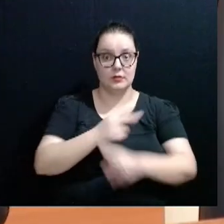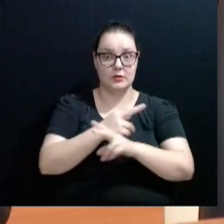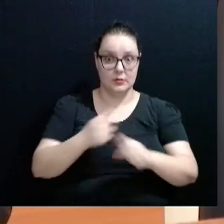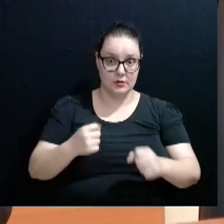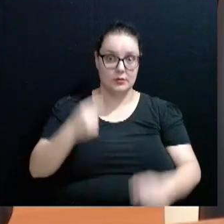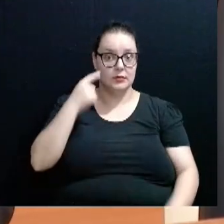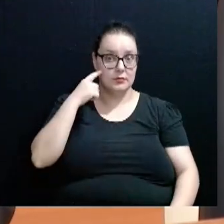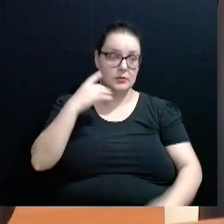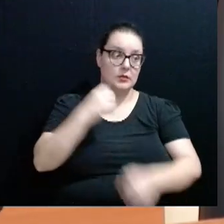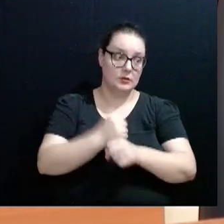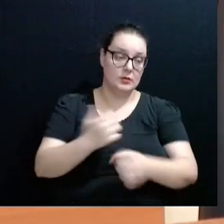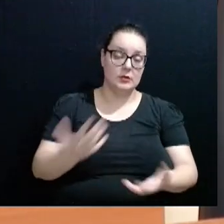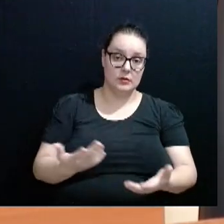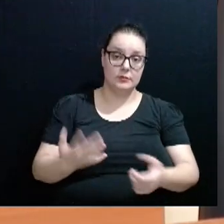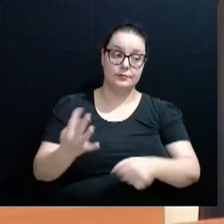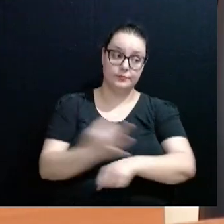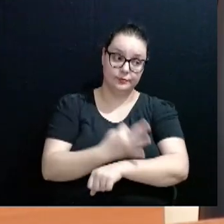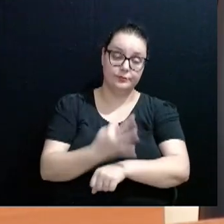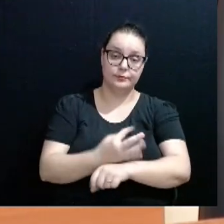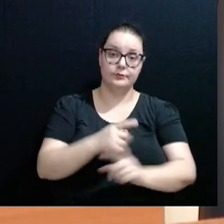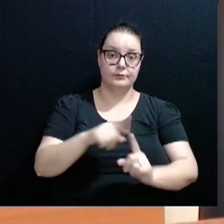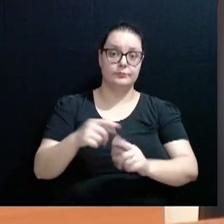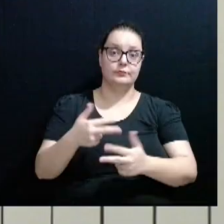tem que aguentar esse tipo de coisa.